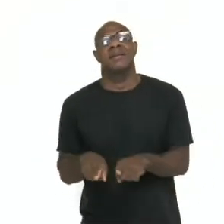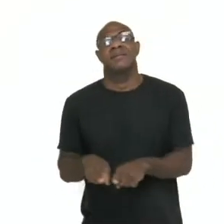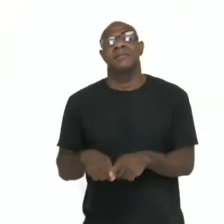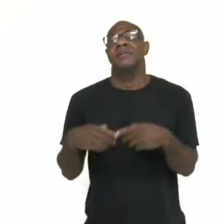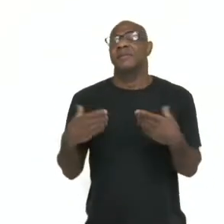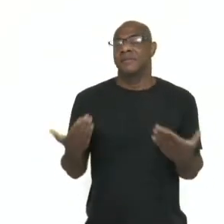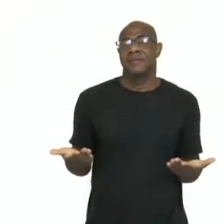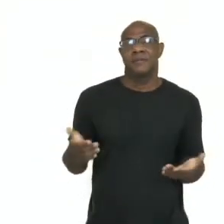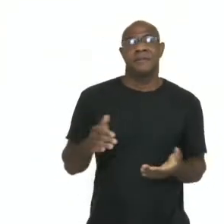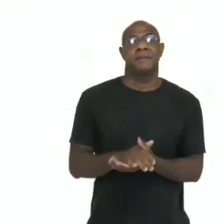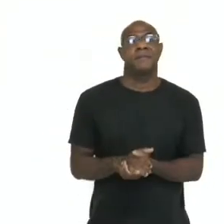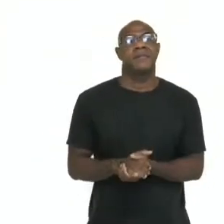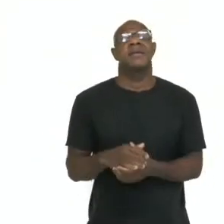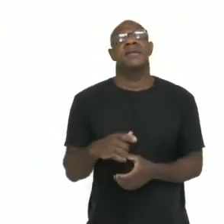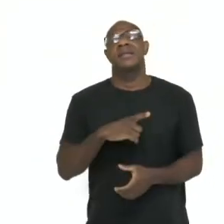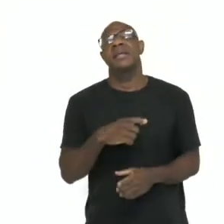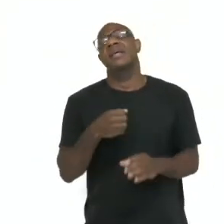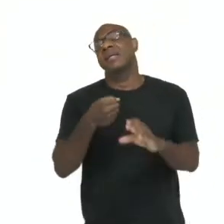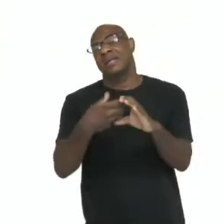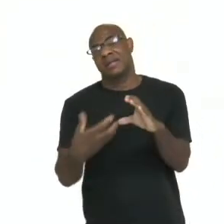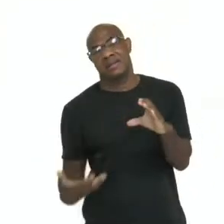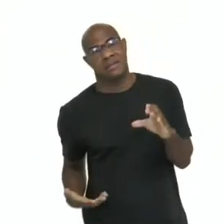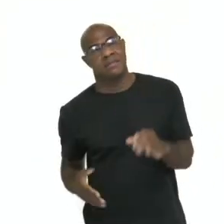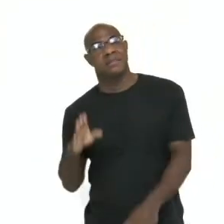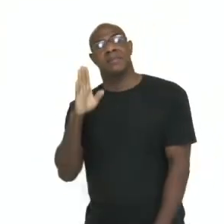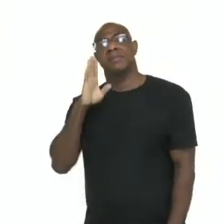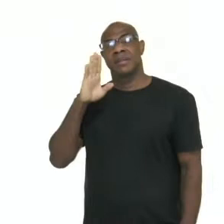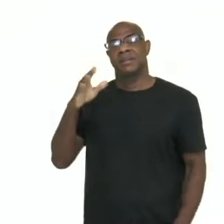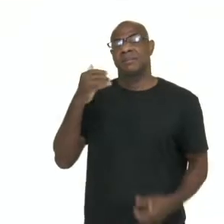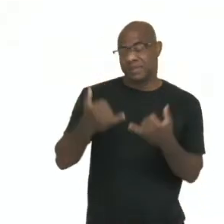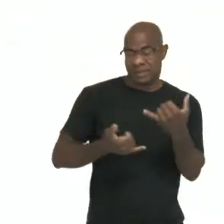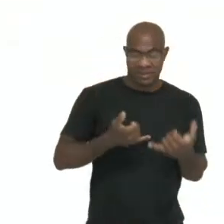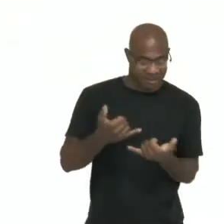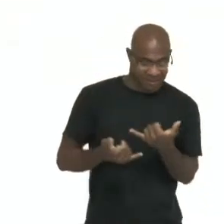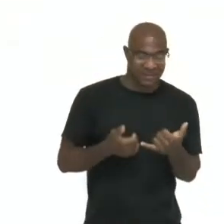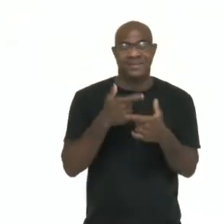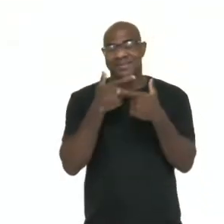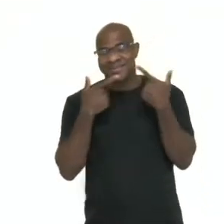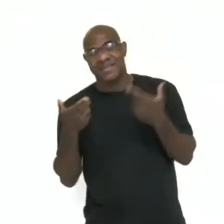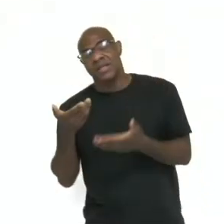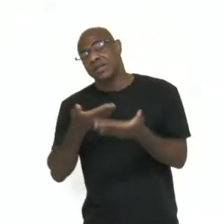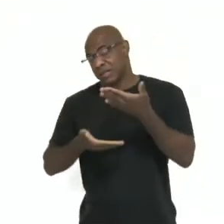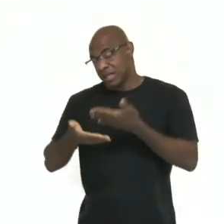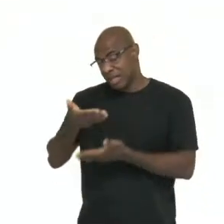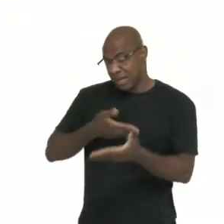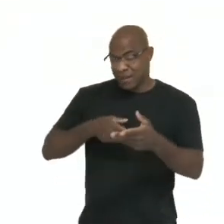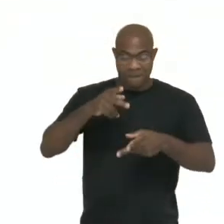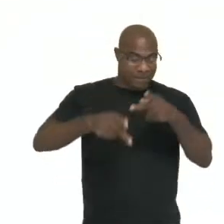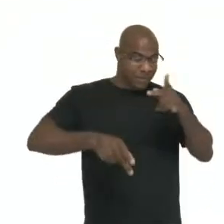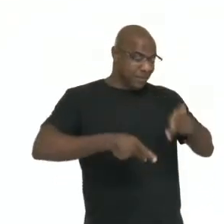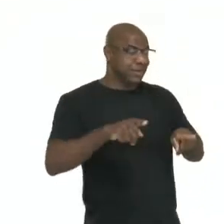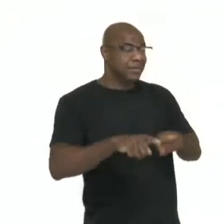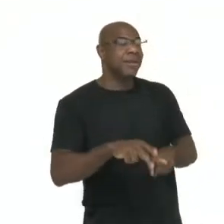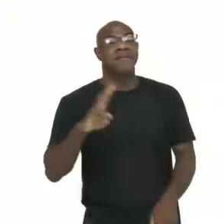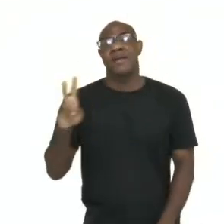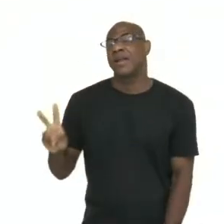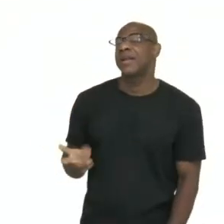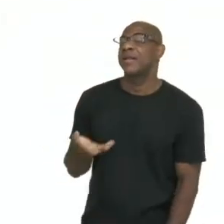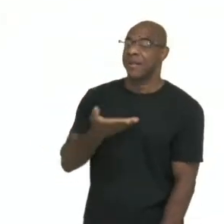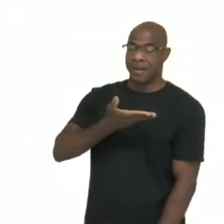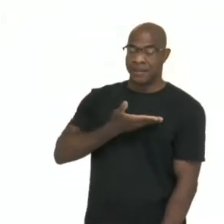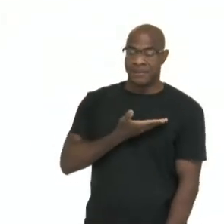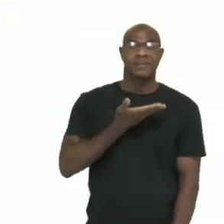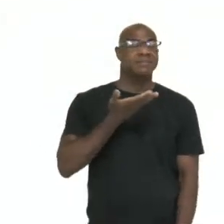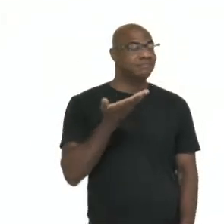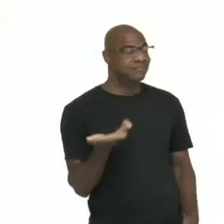nessa produção, que tem como característica principal a brincadeira, o riso, a interação com o público e a valorização da amizade. Assim